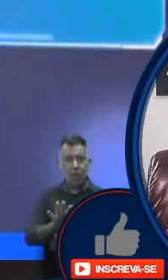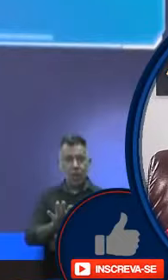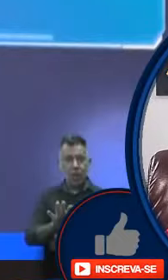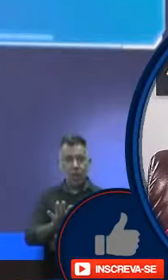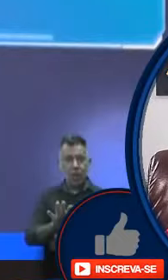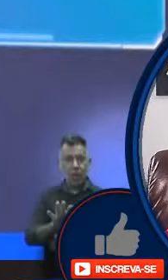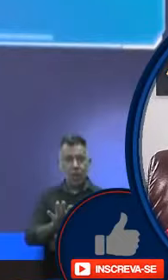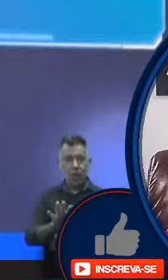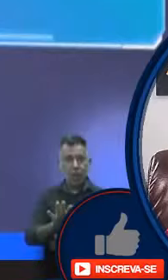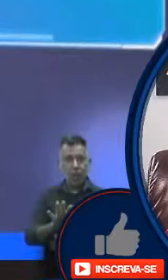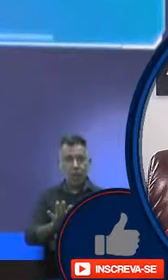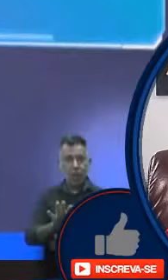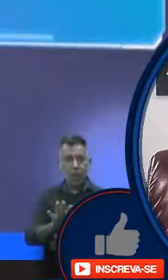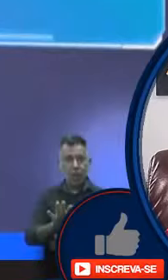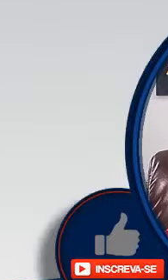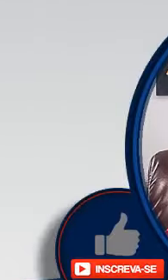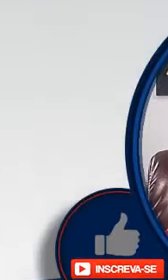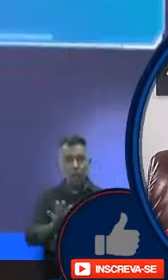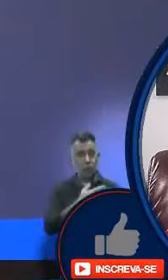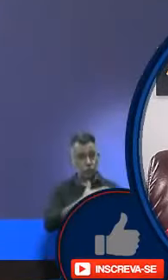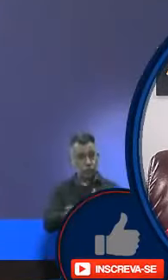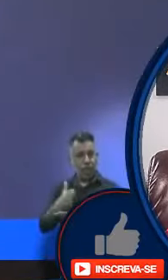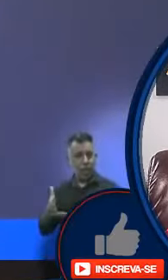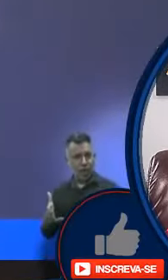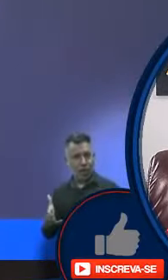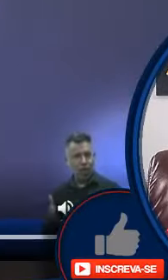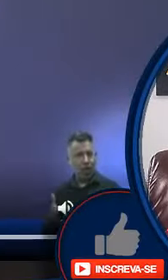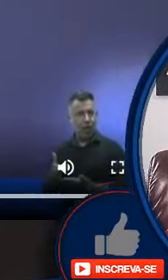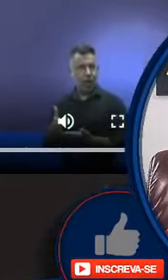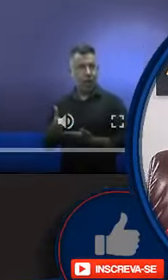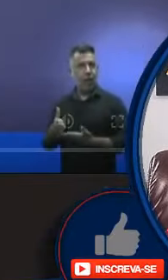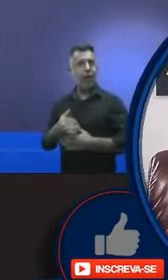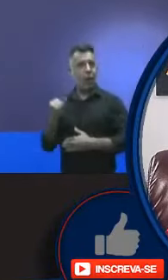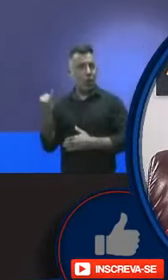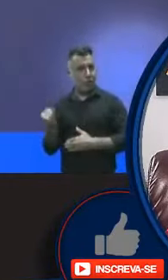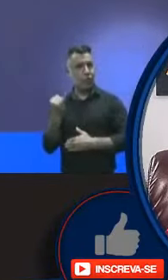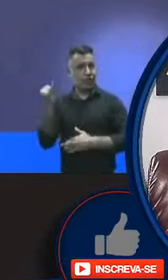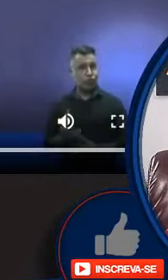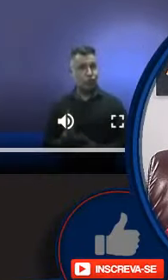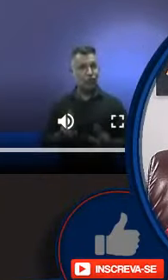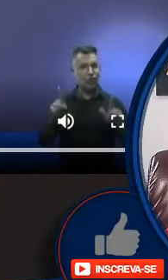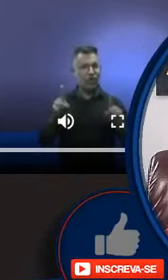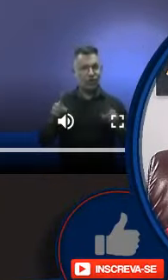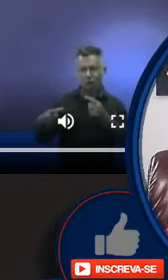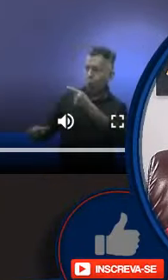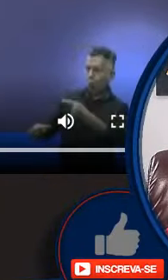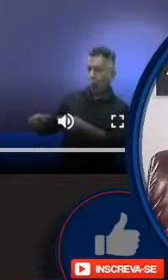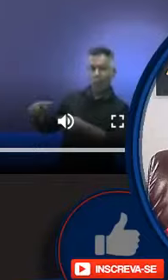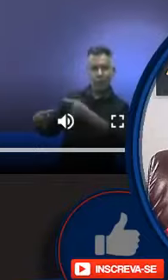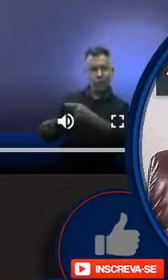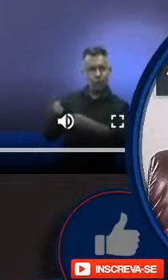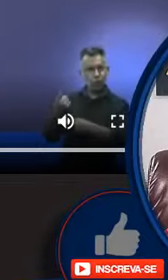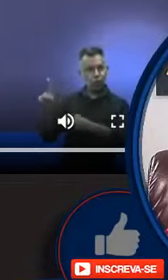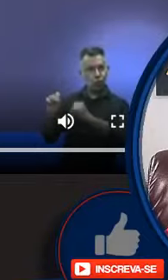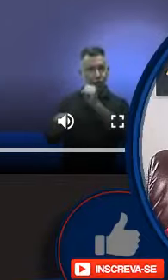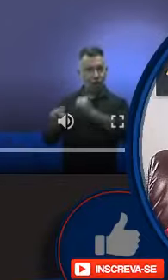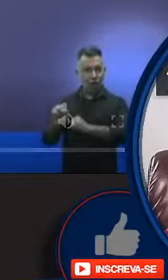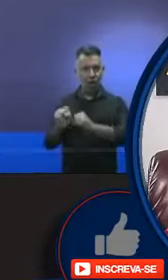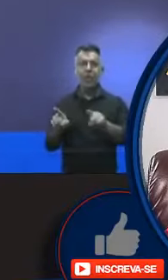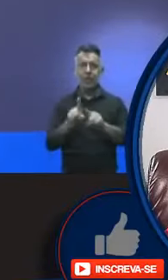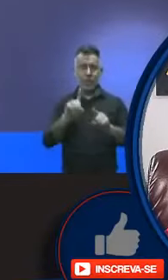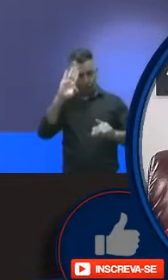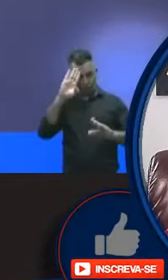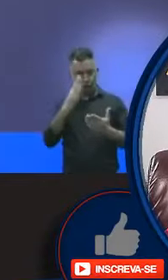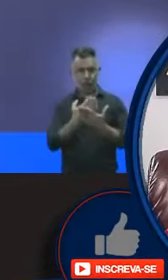Vamos, fiote. Aí, agora voltou. Nosso crediário, que é um importante diferencial competitivo e alavanca de